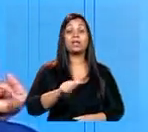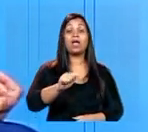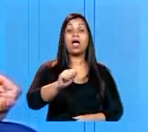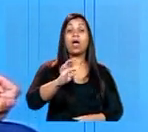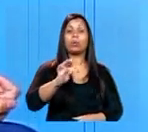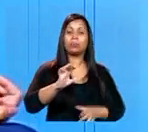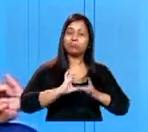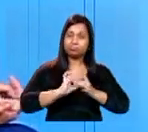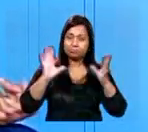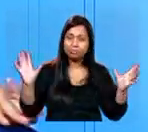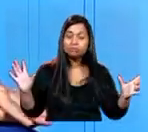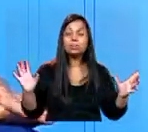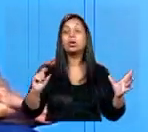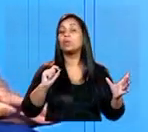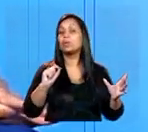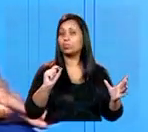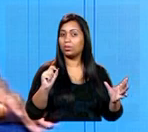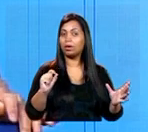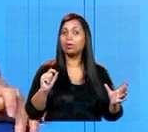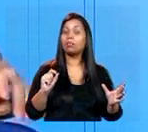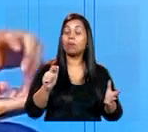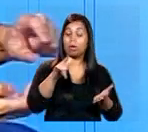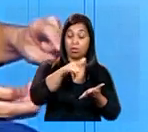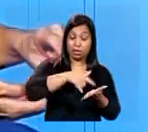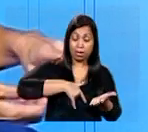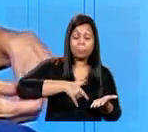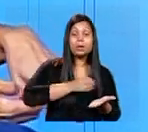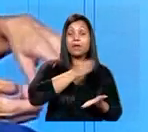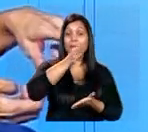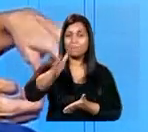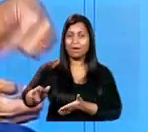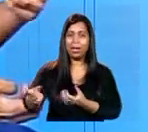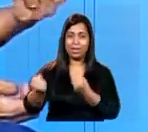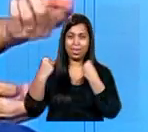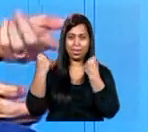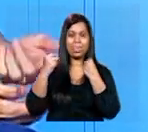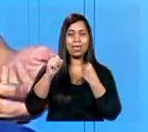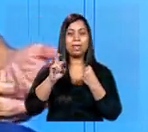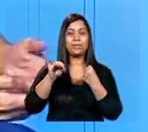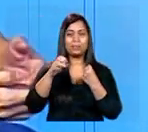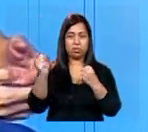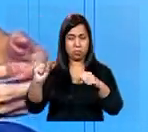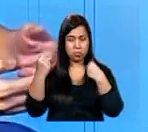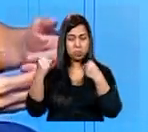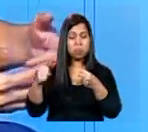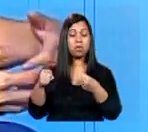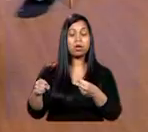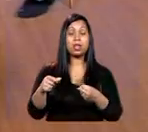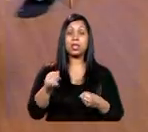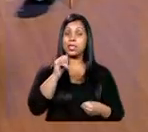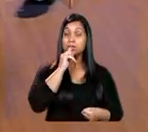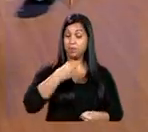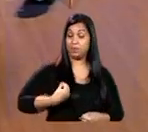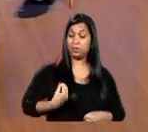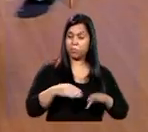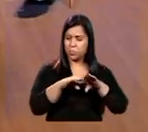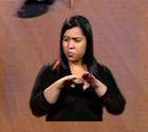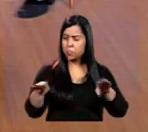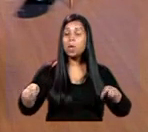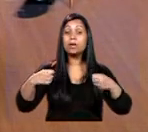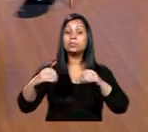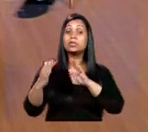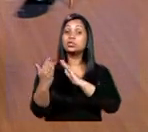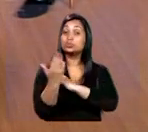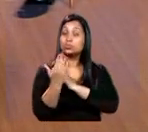Essa alta é feita muitas das vezes para os nossos pacientes com encaminhamento para um centro de reabilitação. O paciente atinge uma estabilidade e